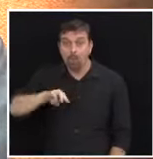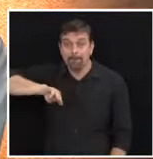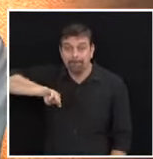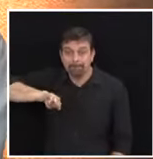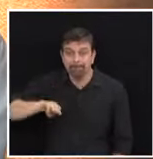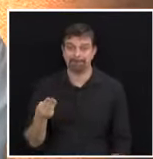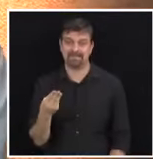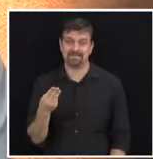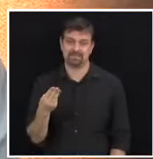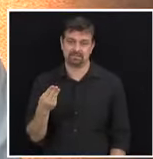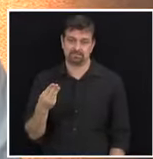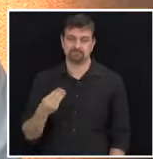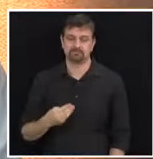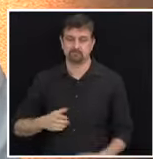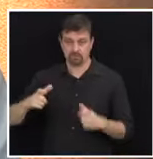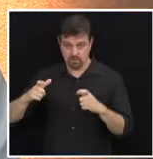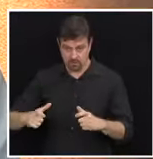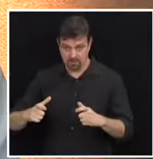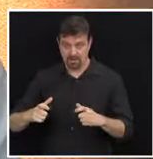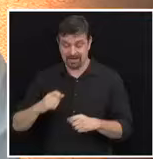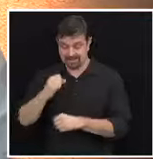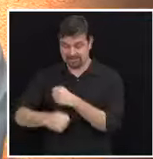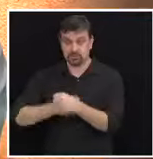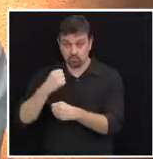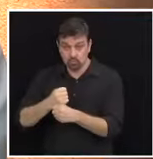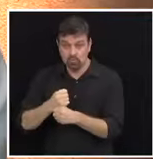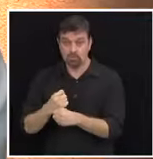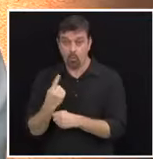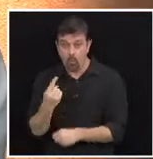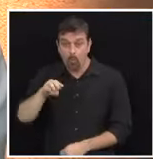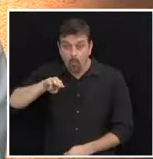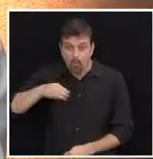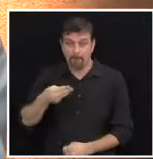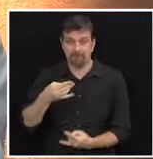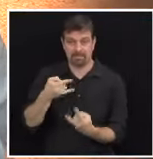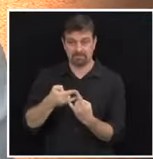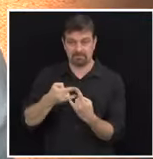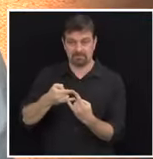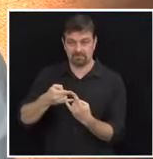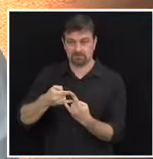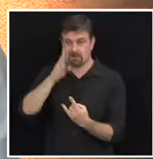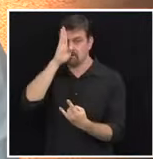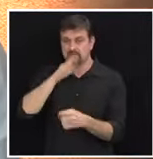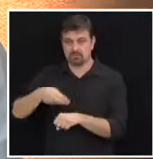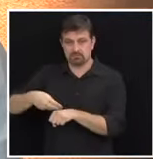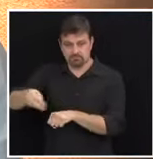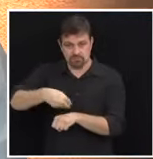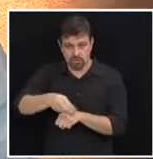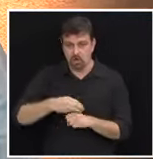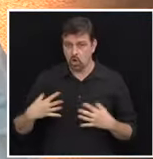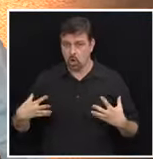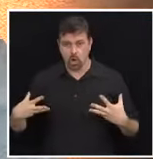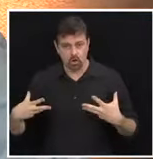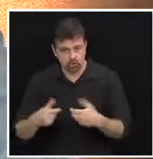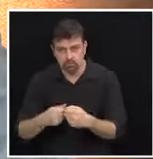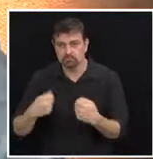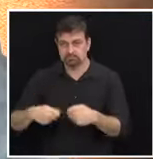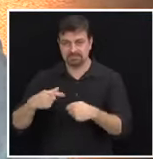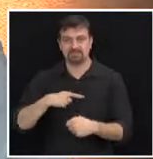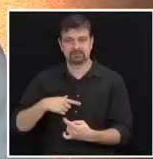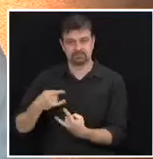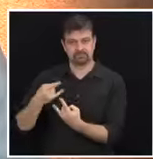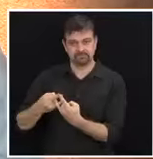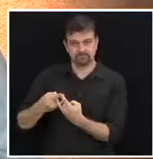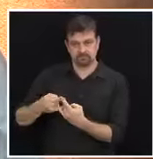preservativos nesses locais por ano. Agora, lembrar que todo mundo tem que estar com o preservativo guardado, bem